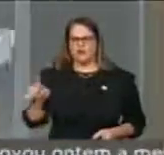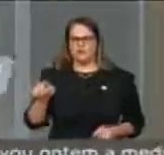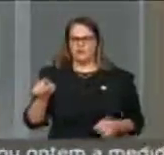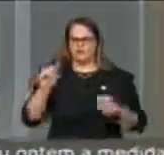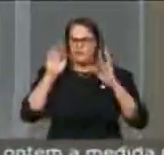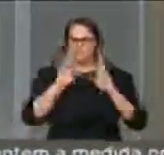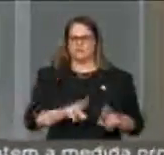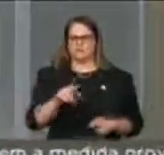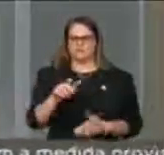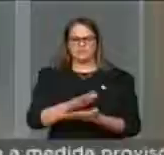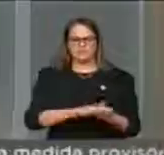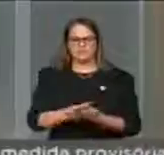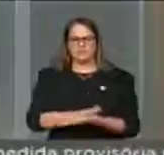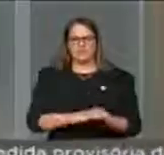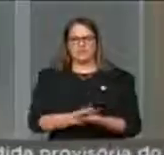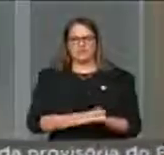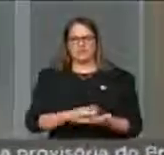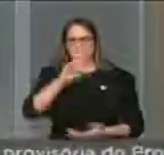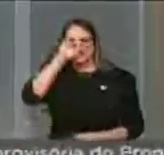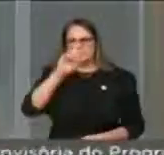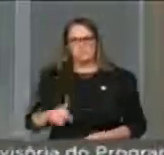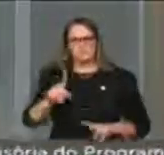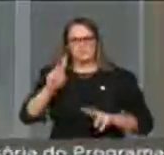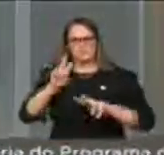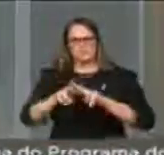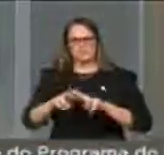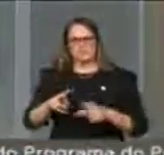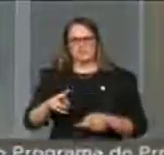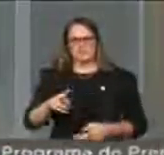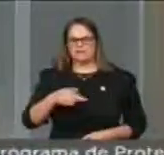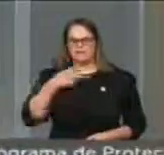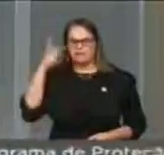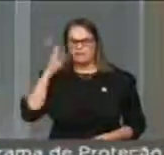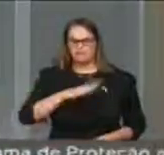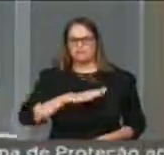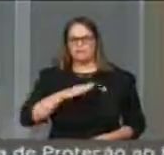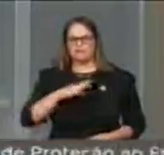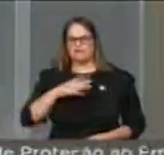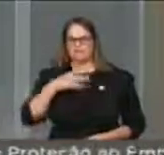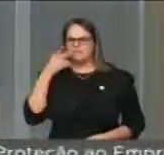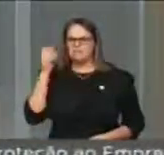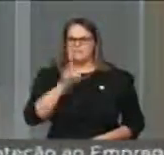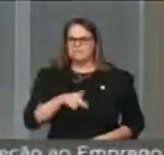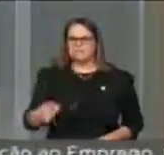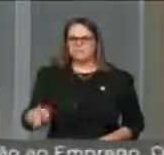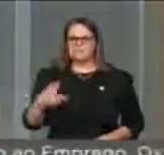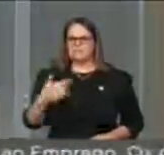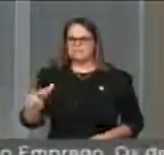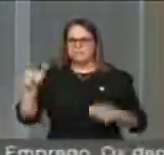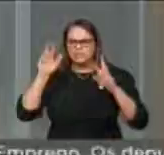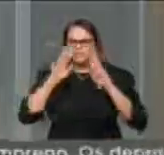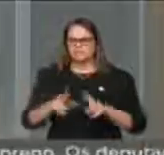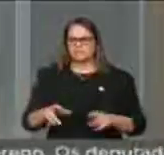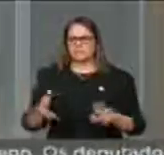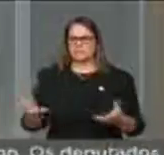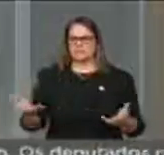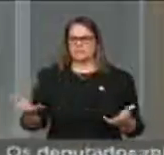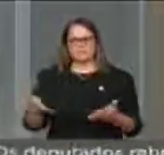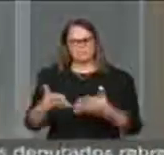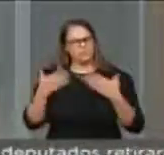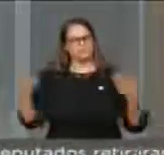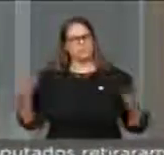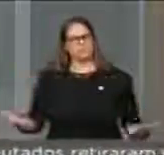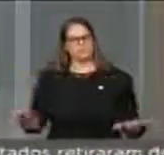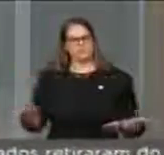como você vem fazendo, mandando prender, dizendo que professor não respeita os alunos, a comunidade.